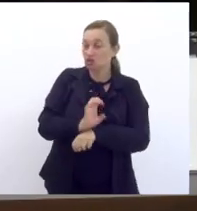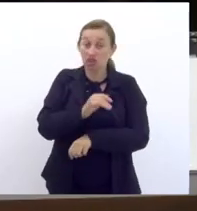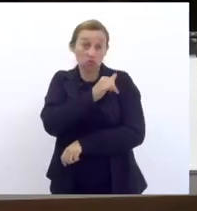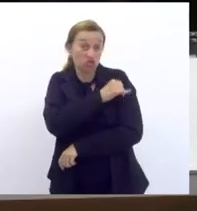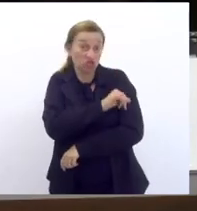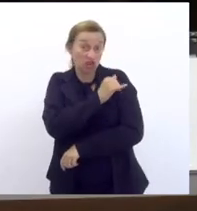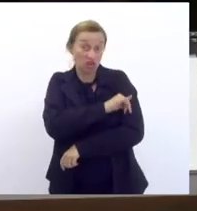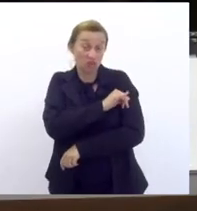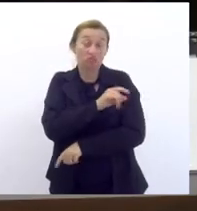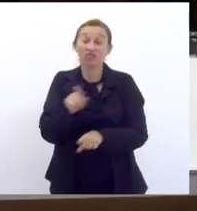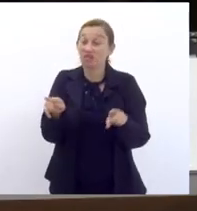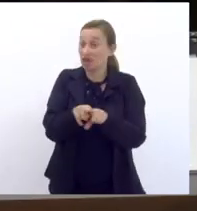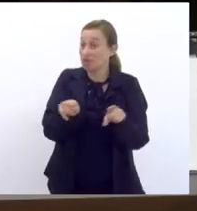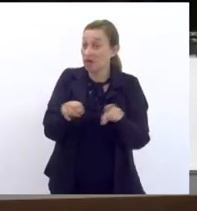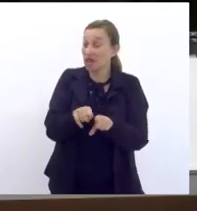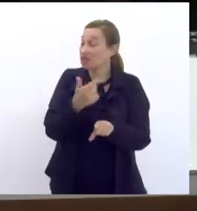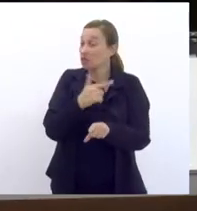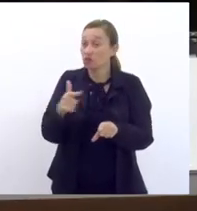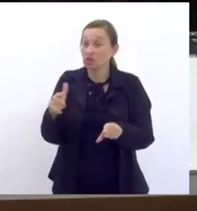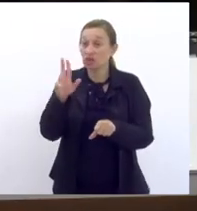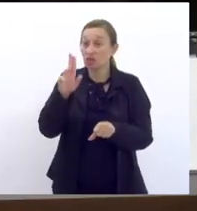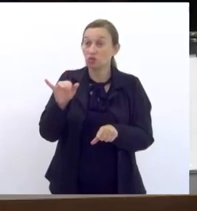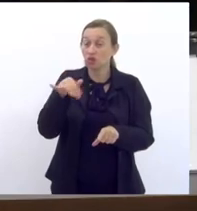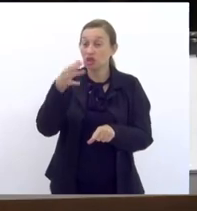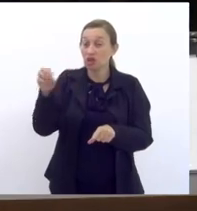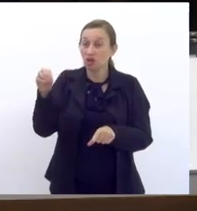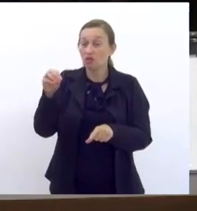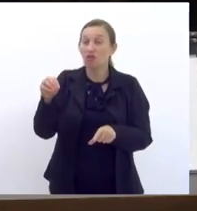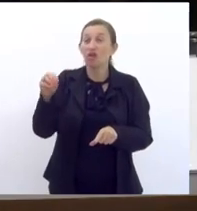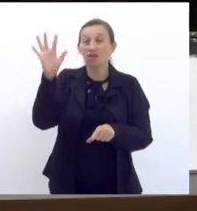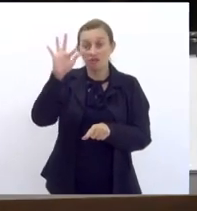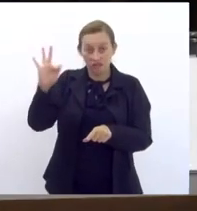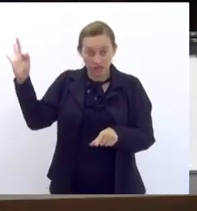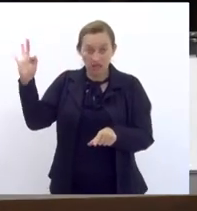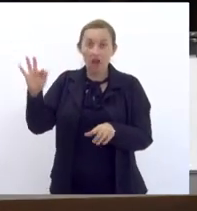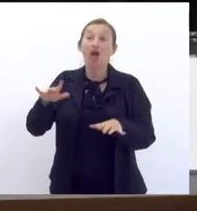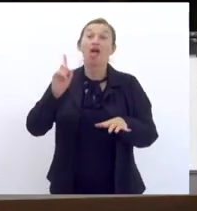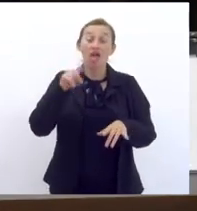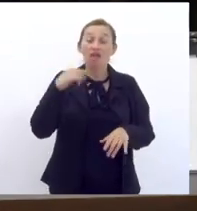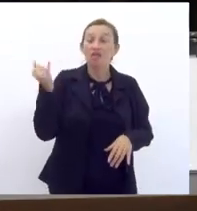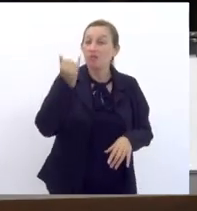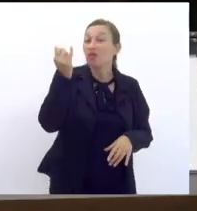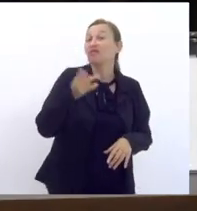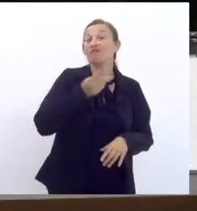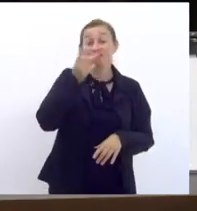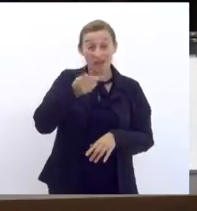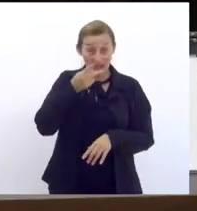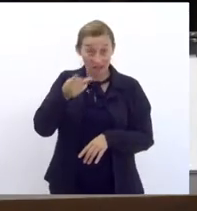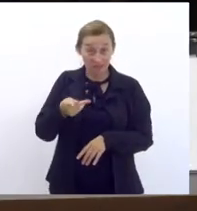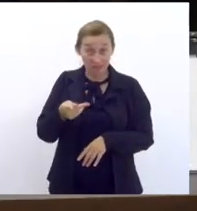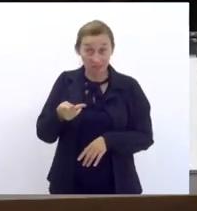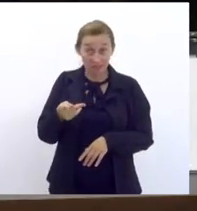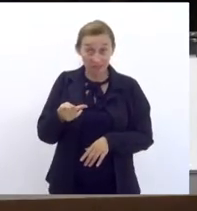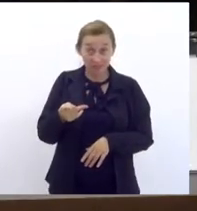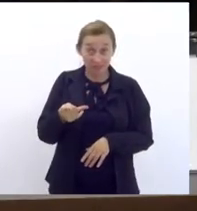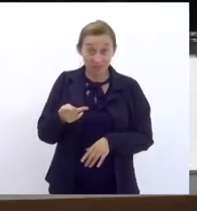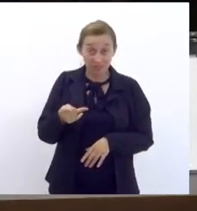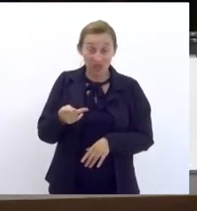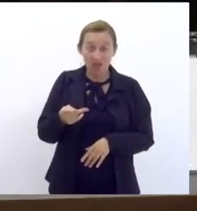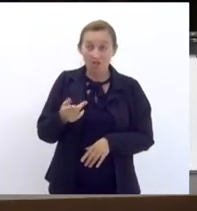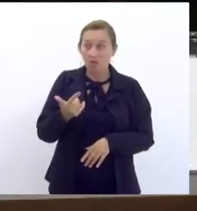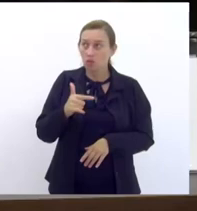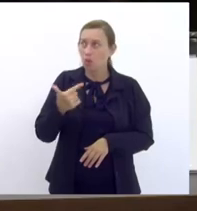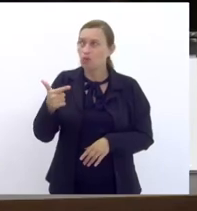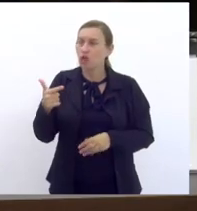Rio de Janeiro e também não tínhamos na União Federal Então isso é importante dizer que não